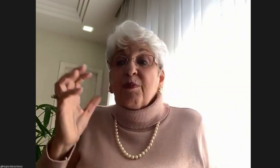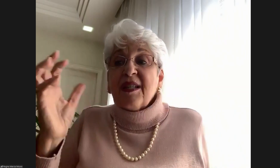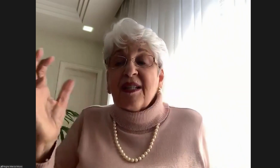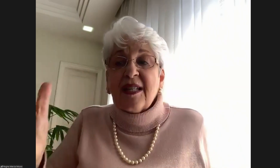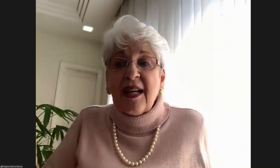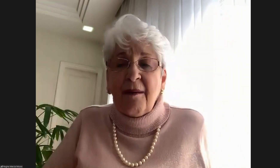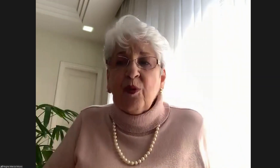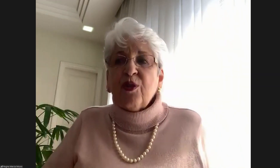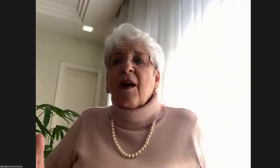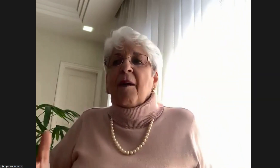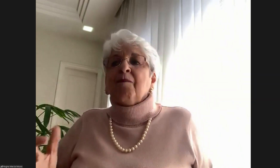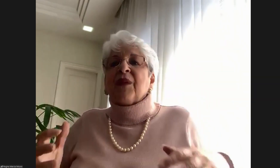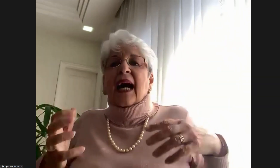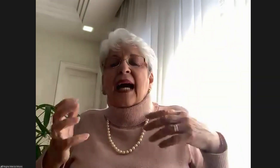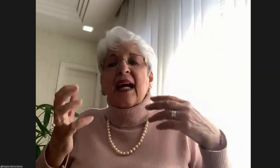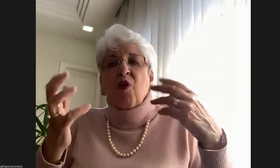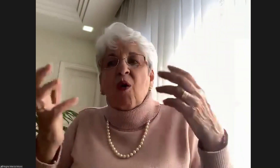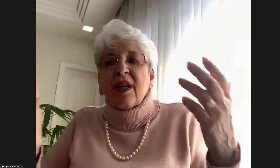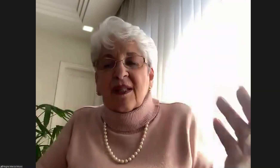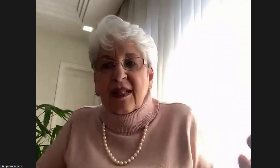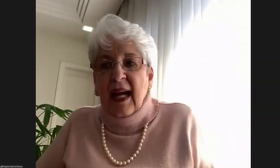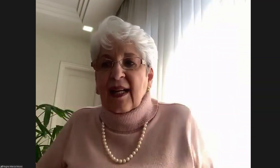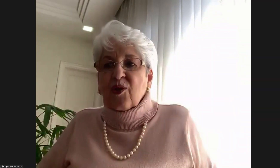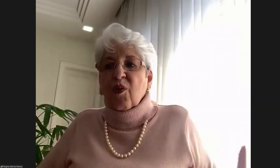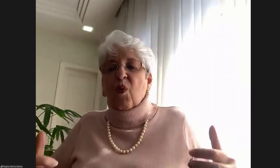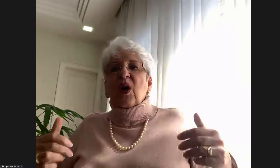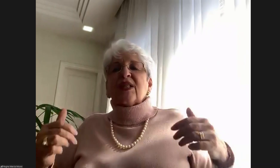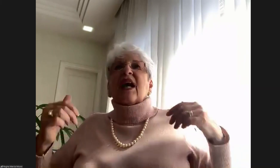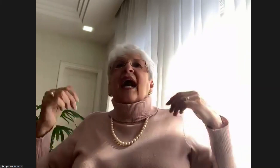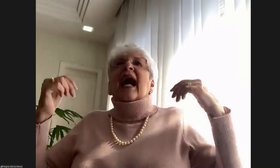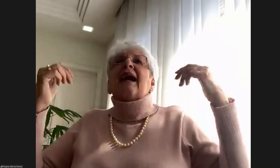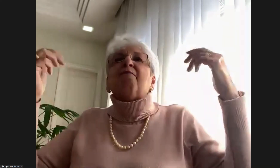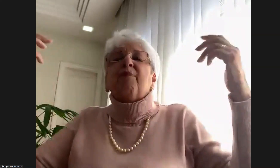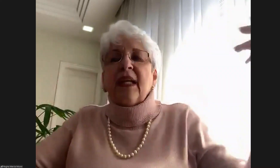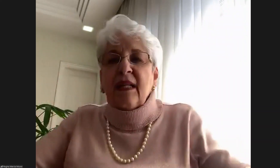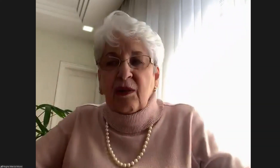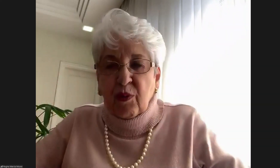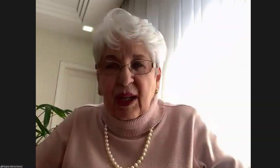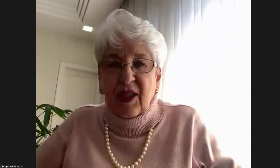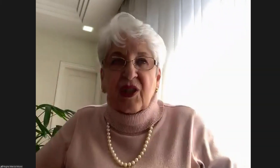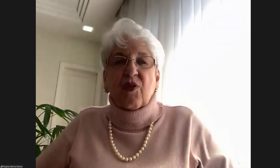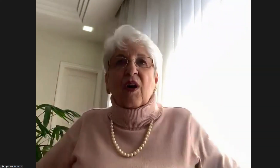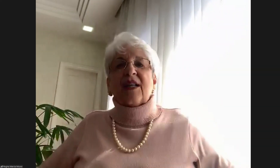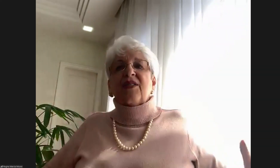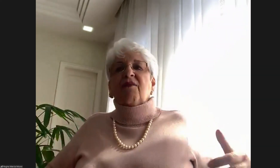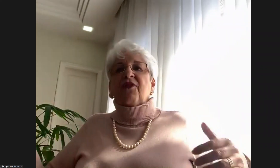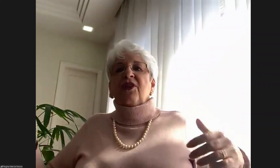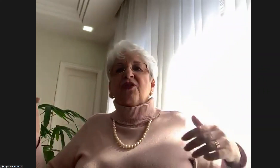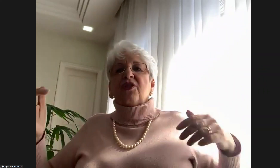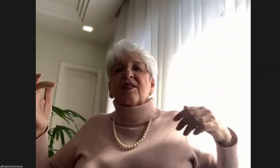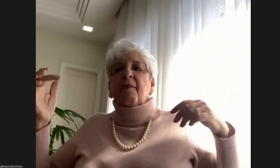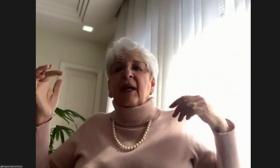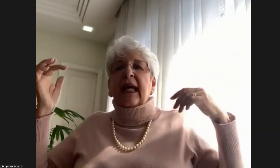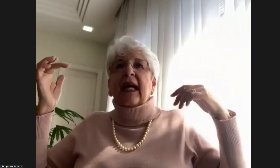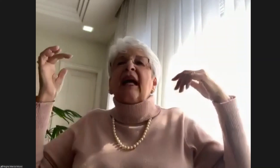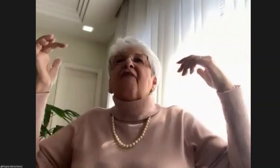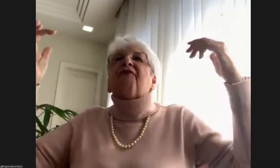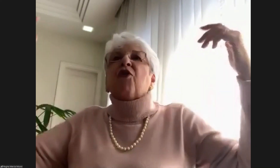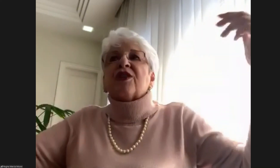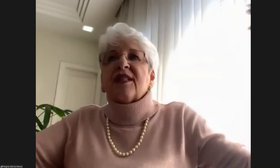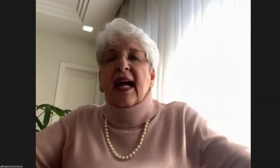nós precisamos reconquistar as ruas, abrir as escolas em fins de